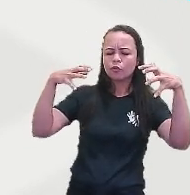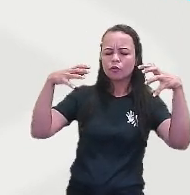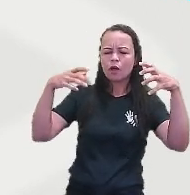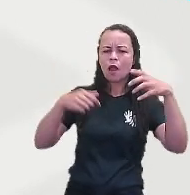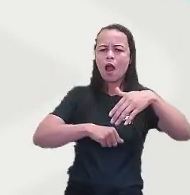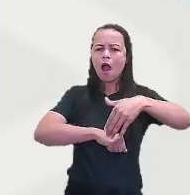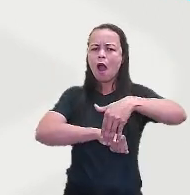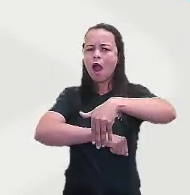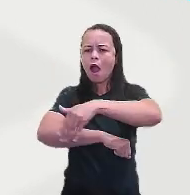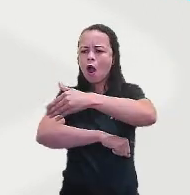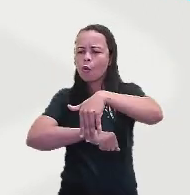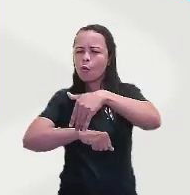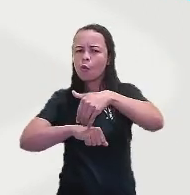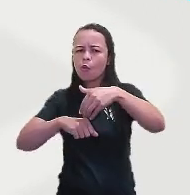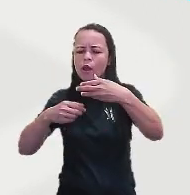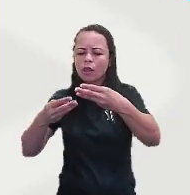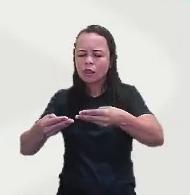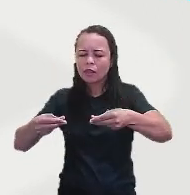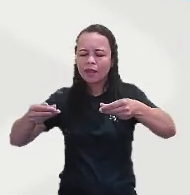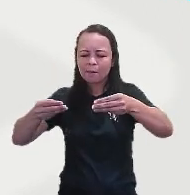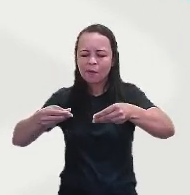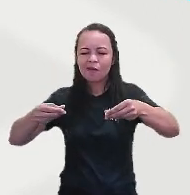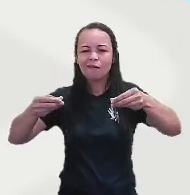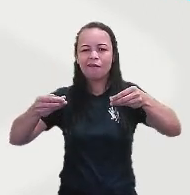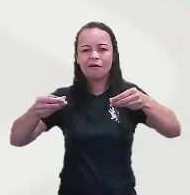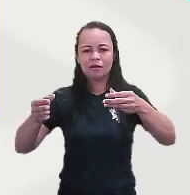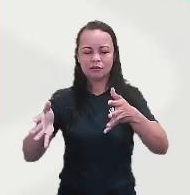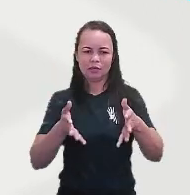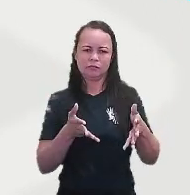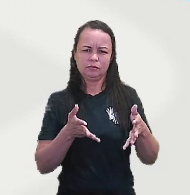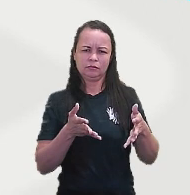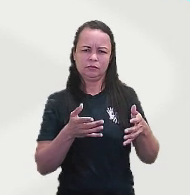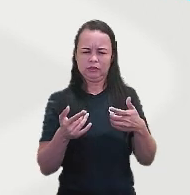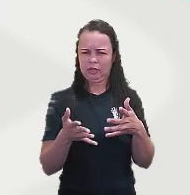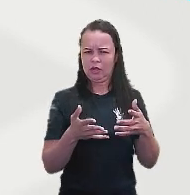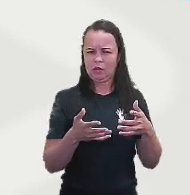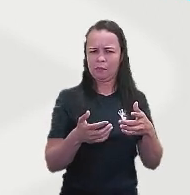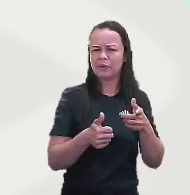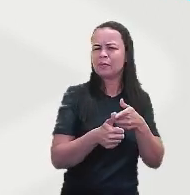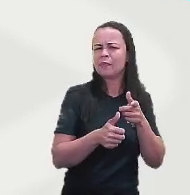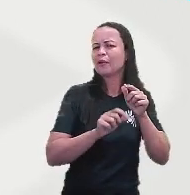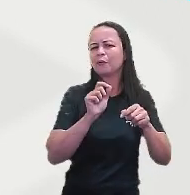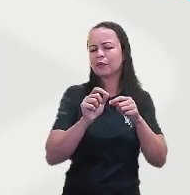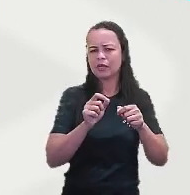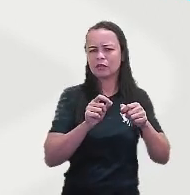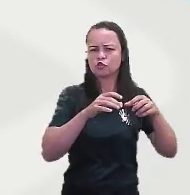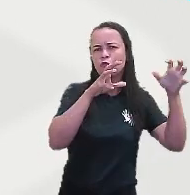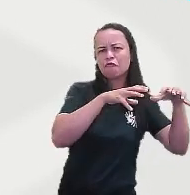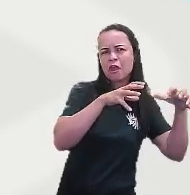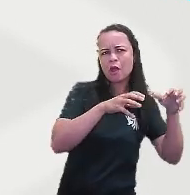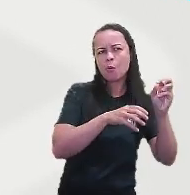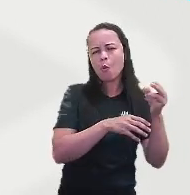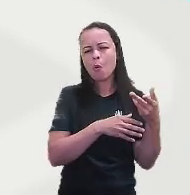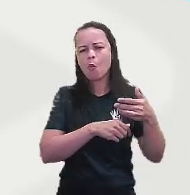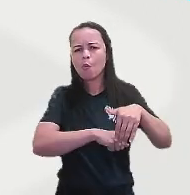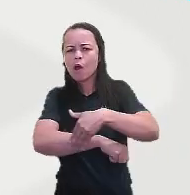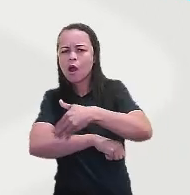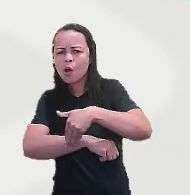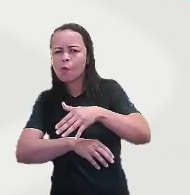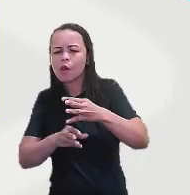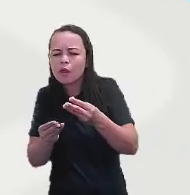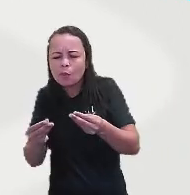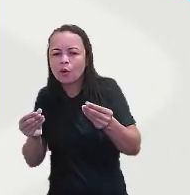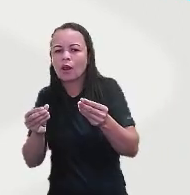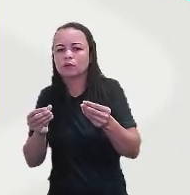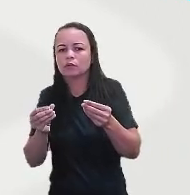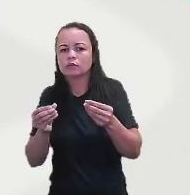está molhada. Então, o que aconteceu primeiro aí? A rua ficou molhada ou choveu? Choveu, né?